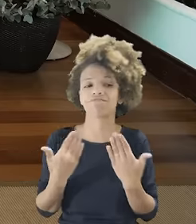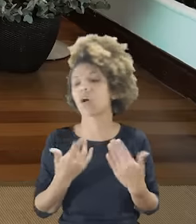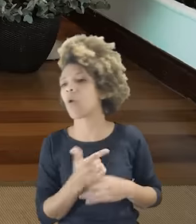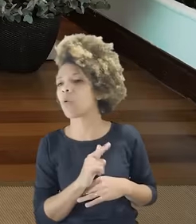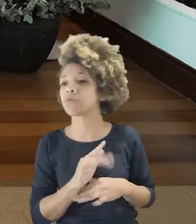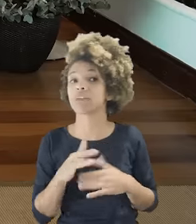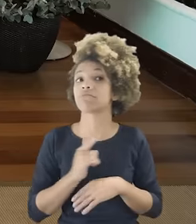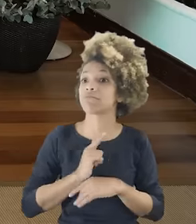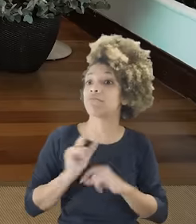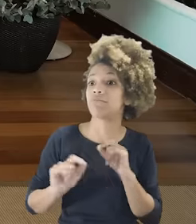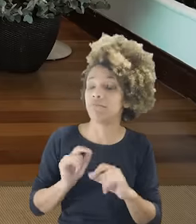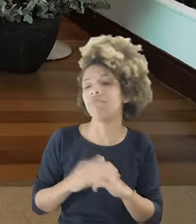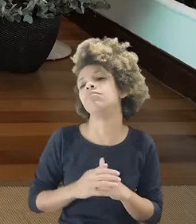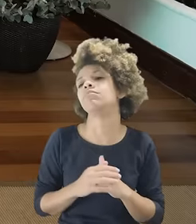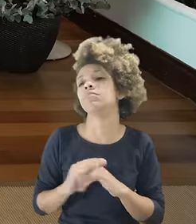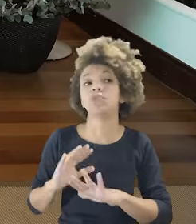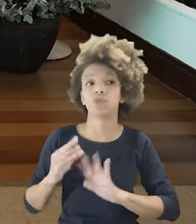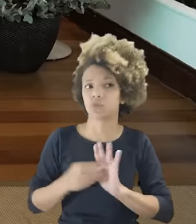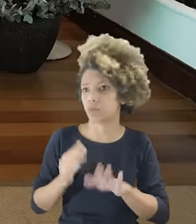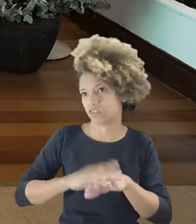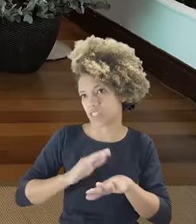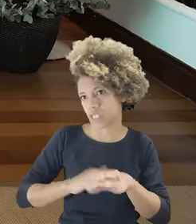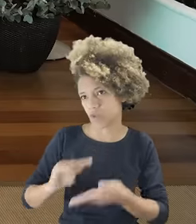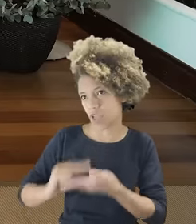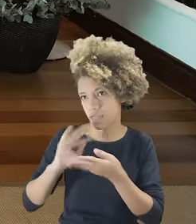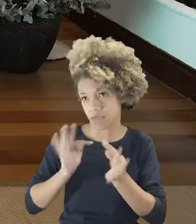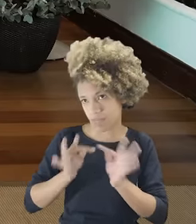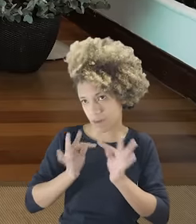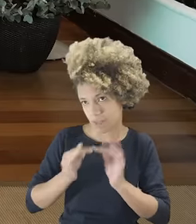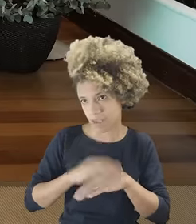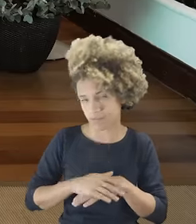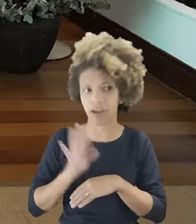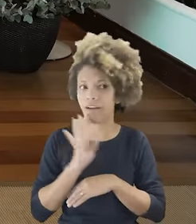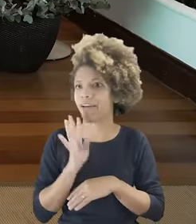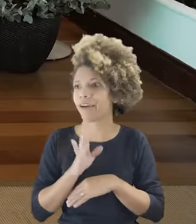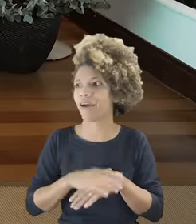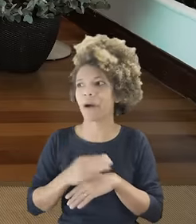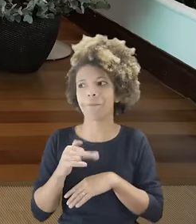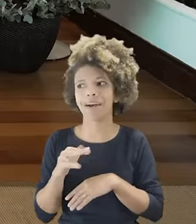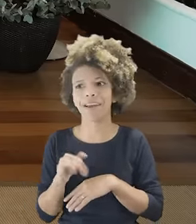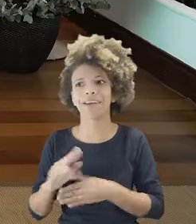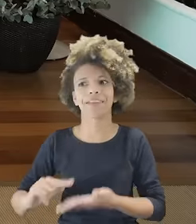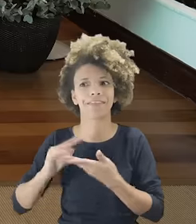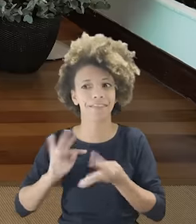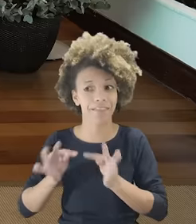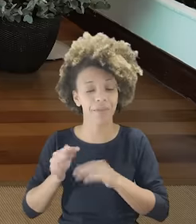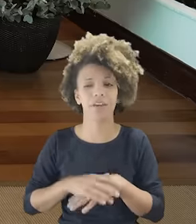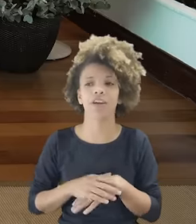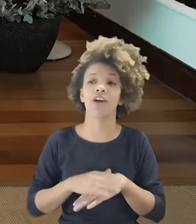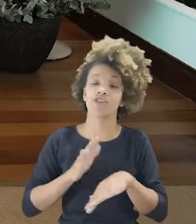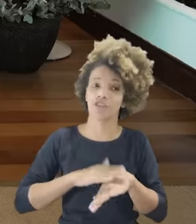E aí rolou de trava todo mundo fazendo terapia tipo é legal a Marlene fazer terapia né E aí eu